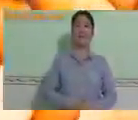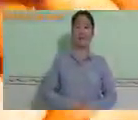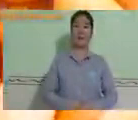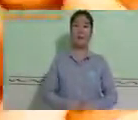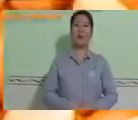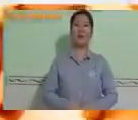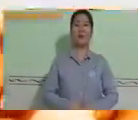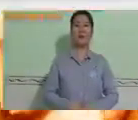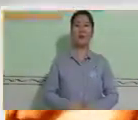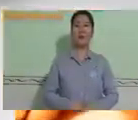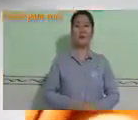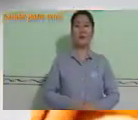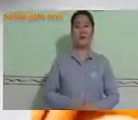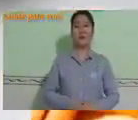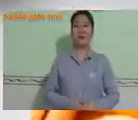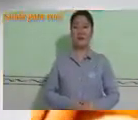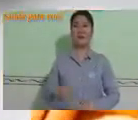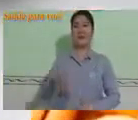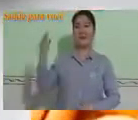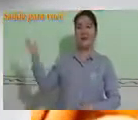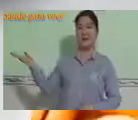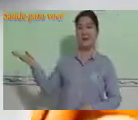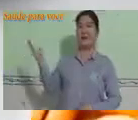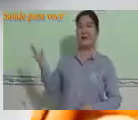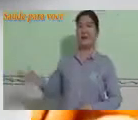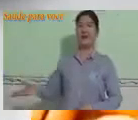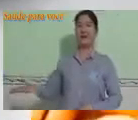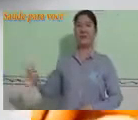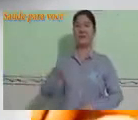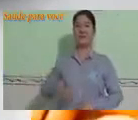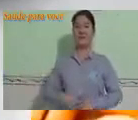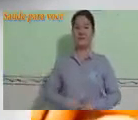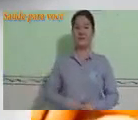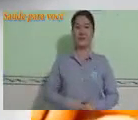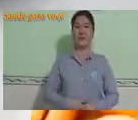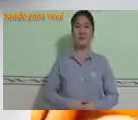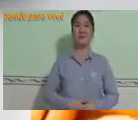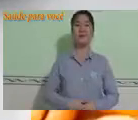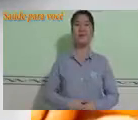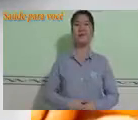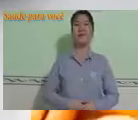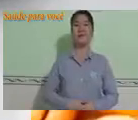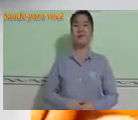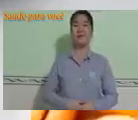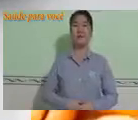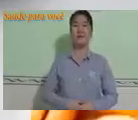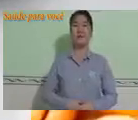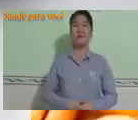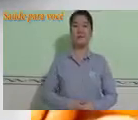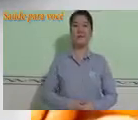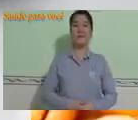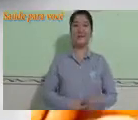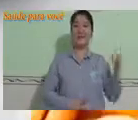O tratamento inclui a ingestão de insulina, alimentação e o exercício físico. Ponto. Mais detalhes sobre o